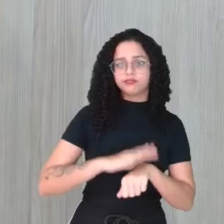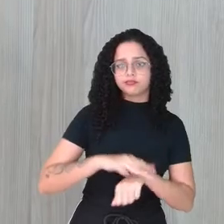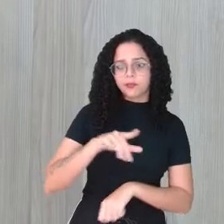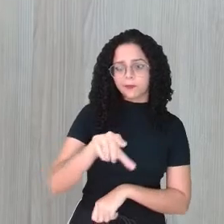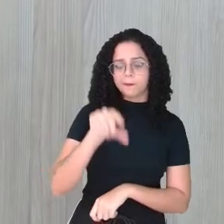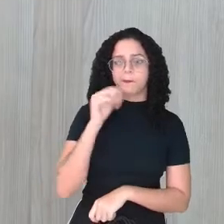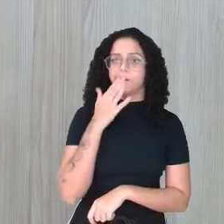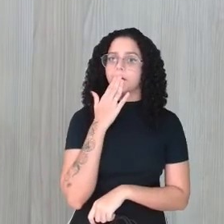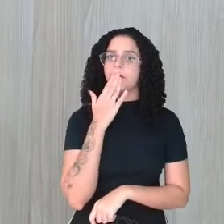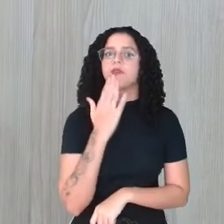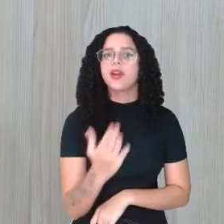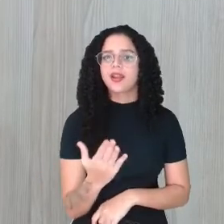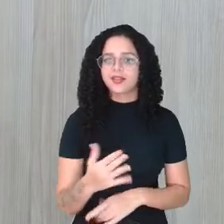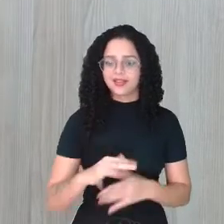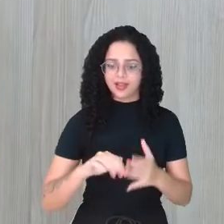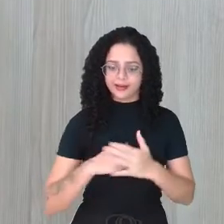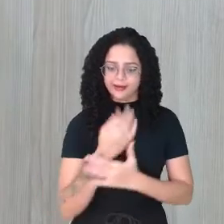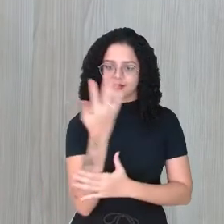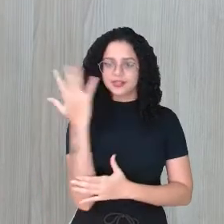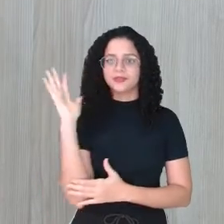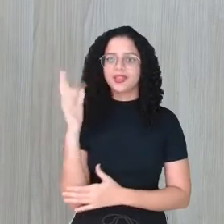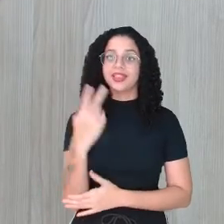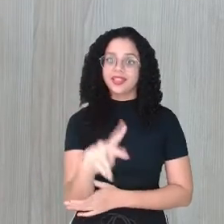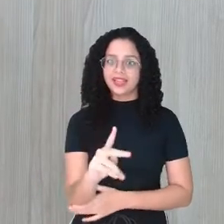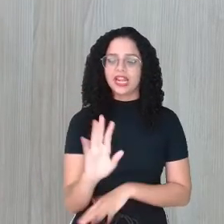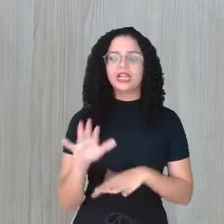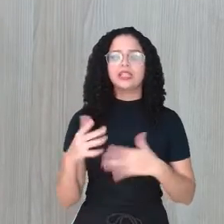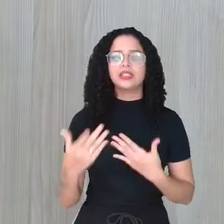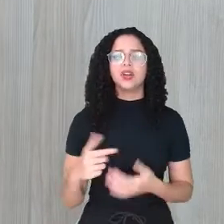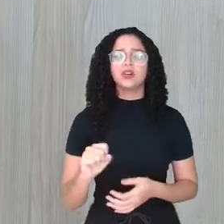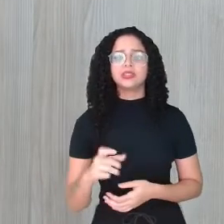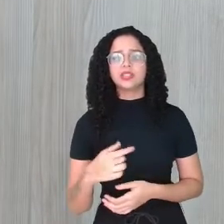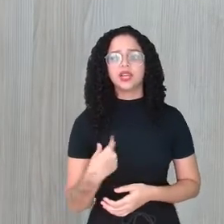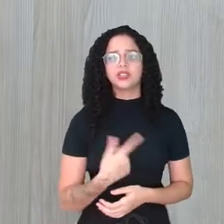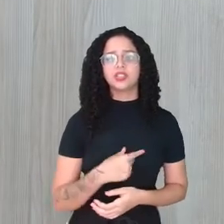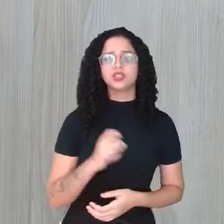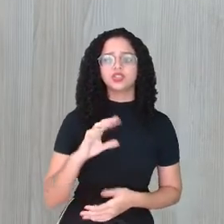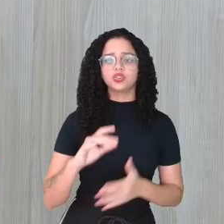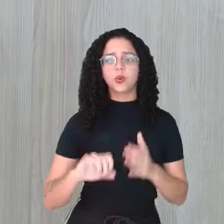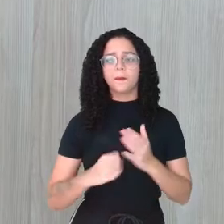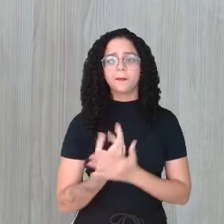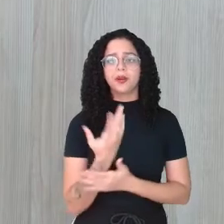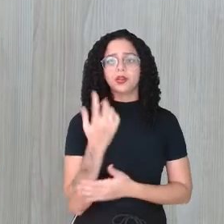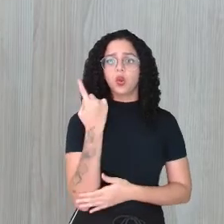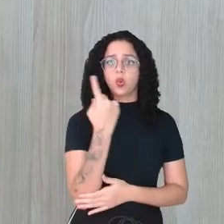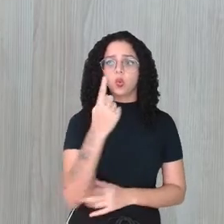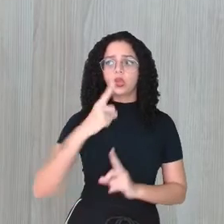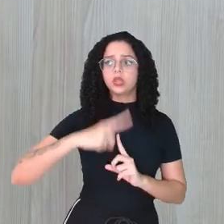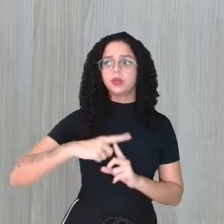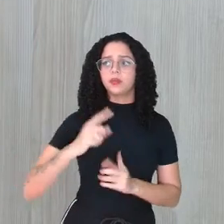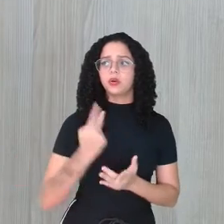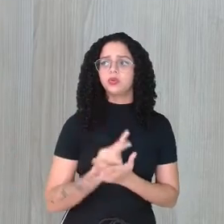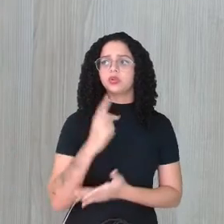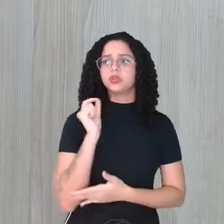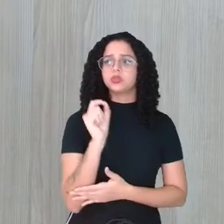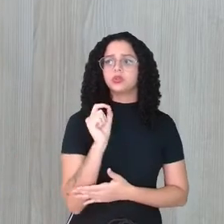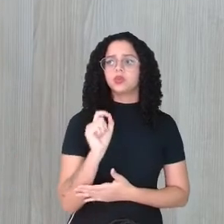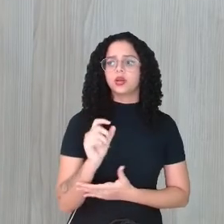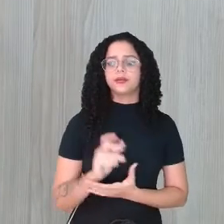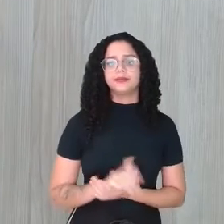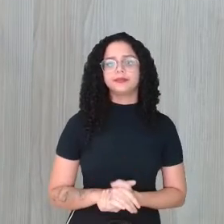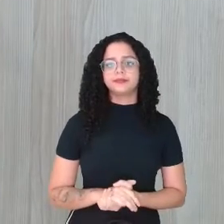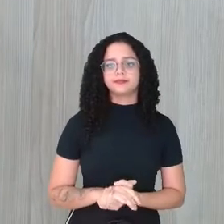preferência para crescimento dela, tá? Então, se a gente só planta um tipo, o que acontece?